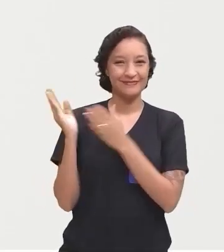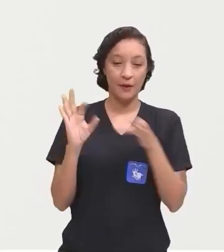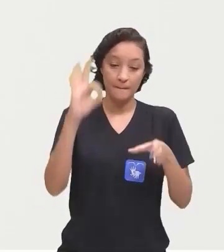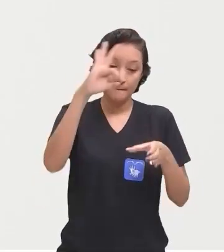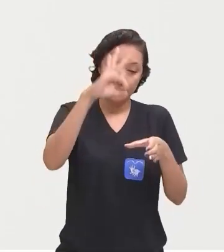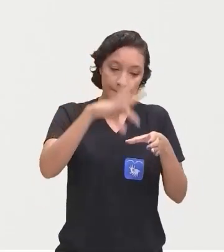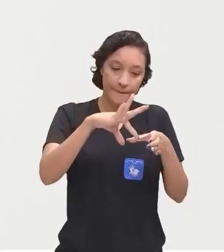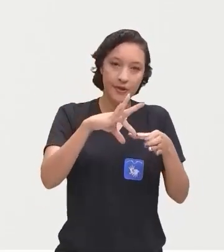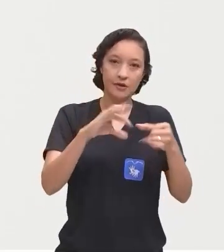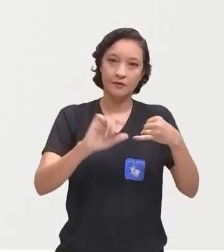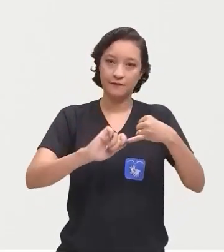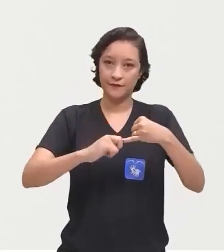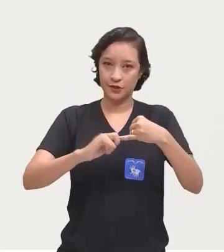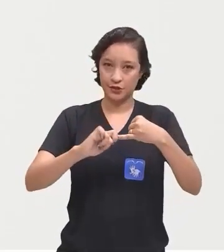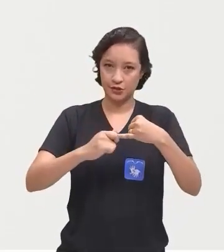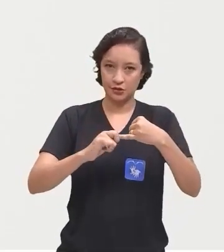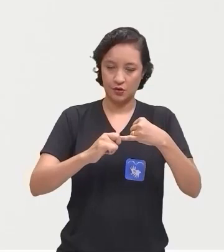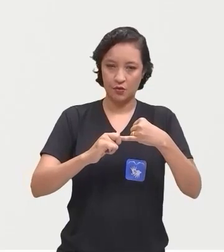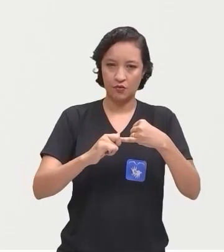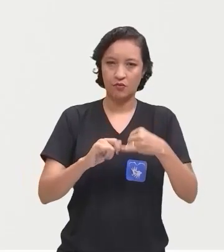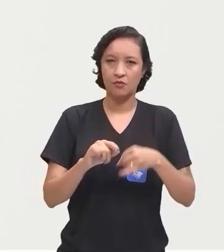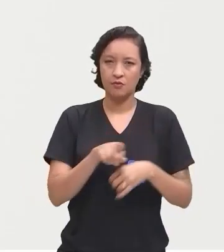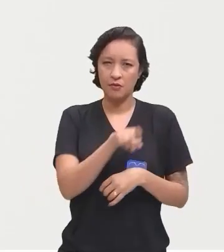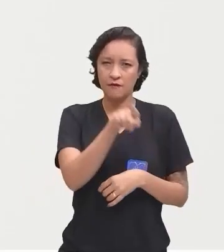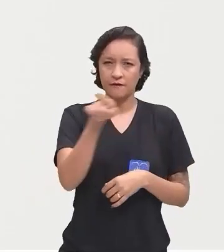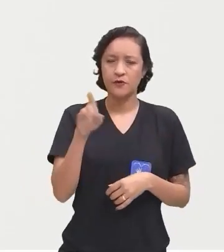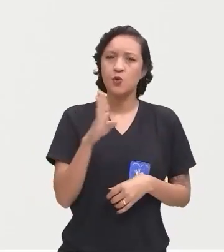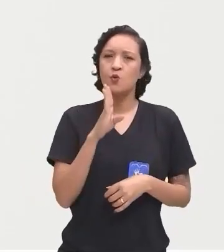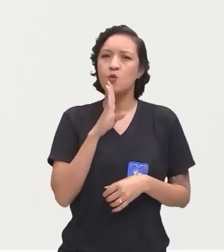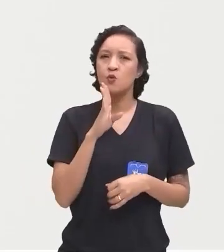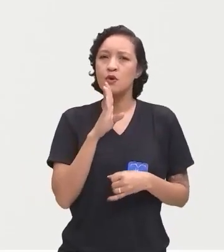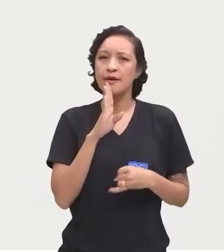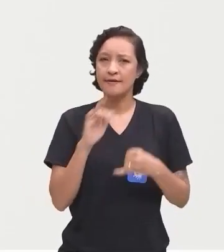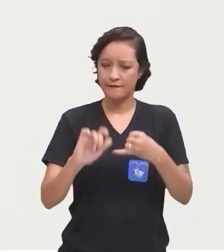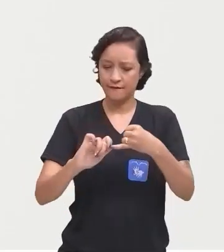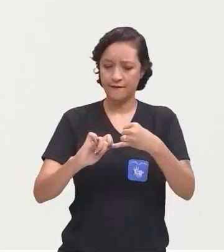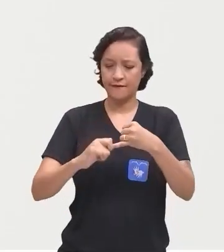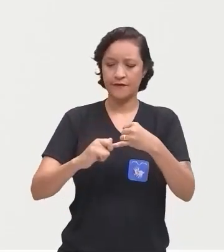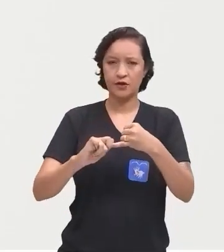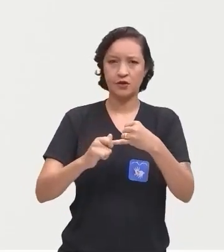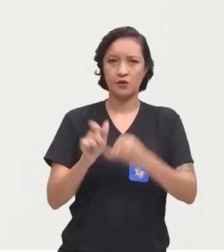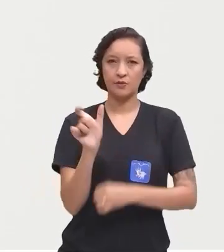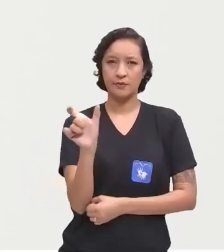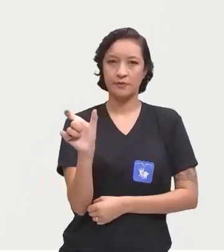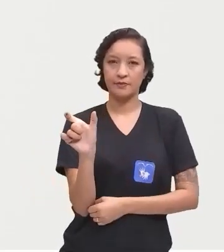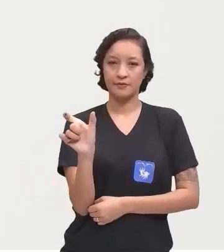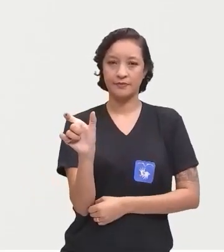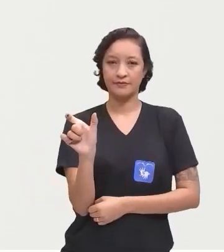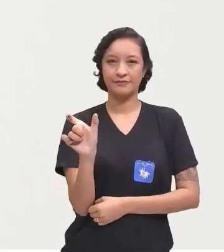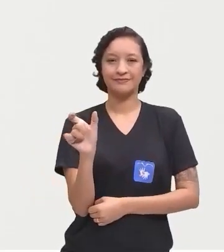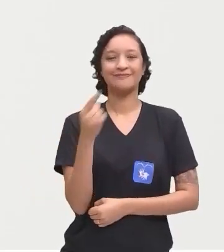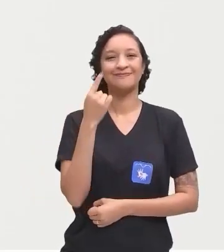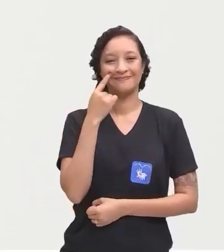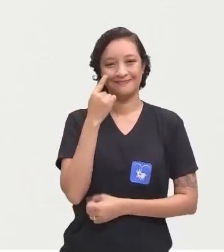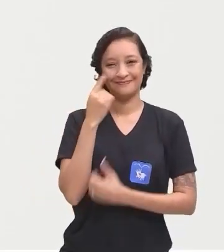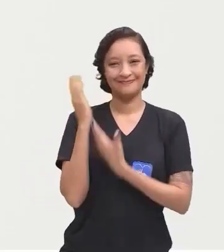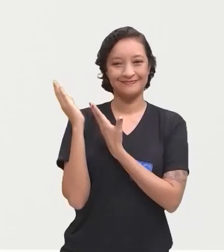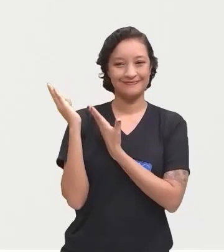consegue identificar para mim a palavra feijãozinho? Aponte aí na sua tela. Muito